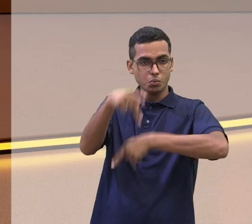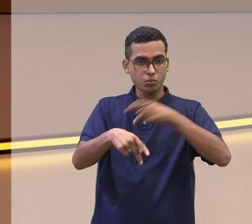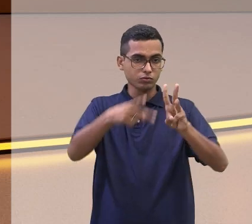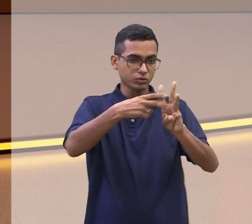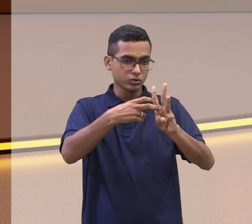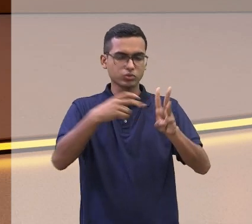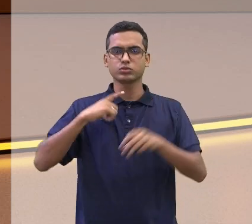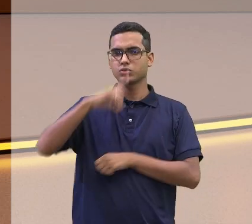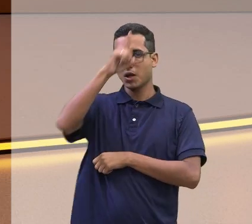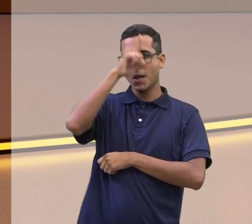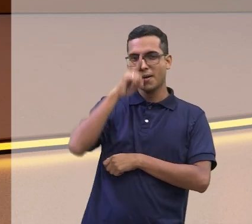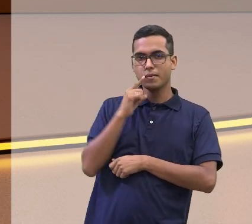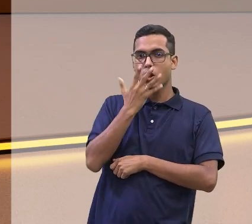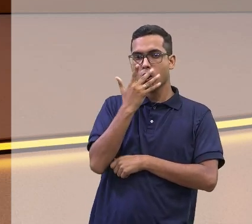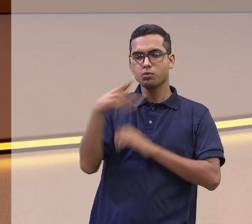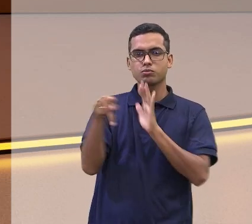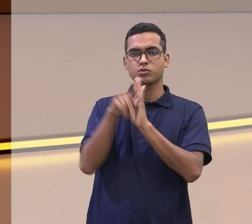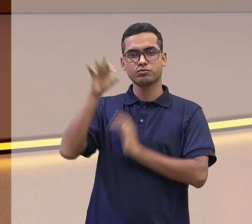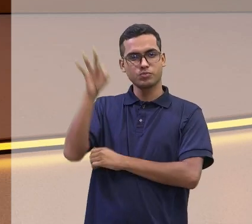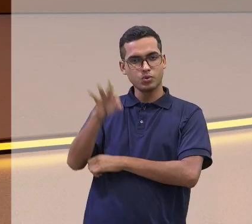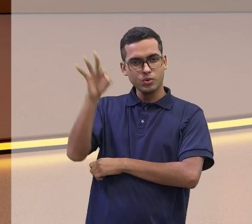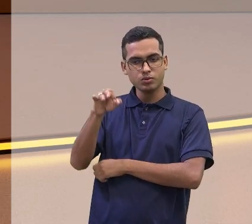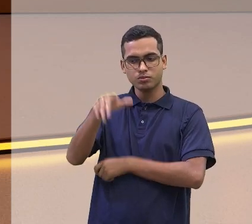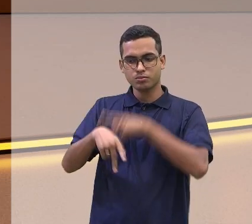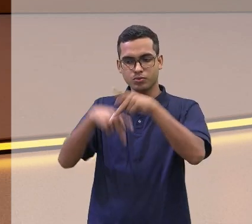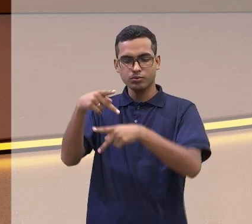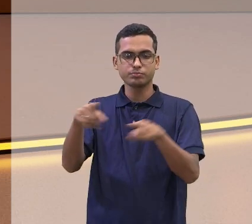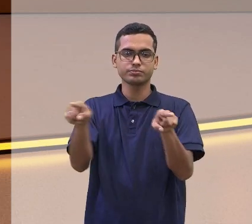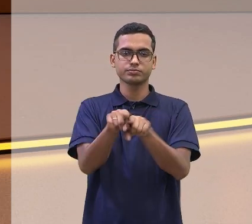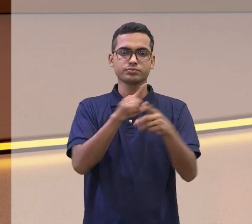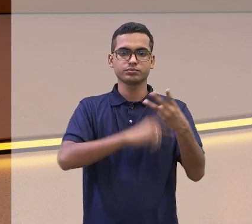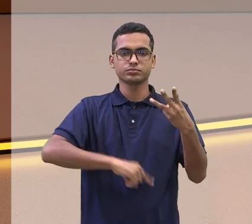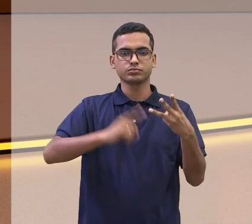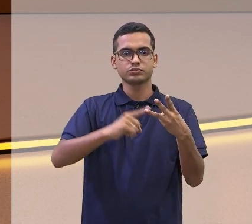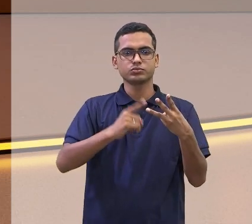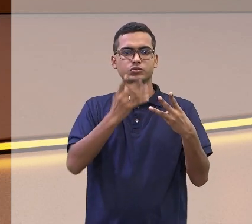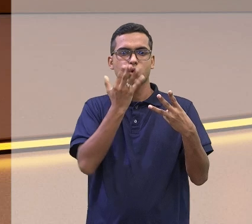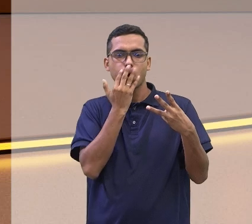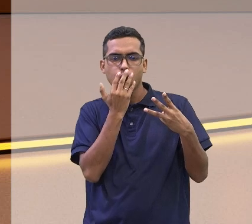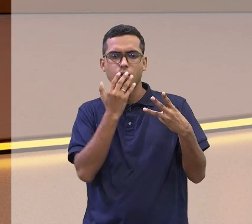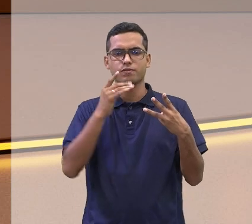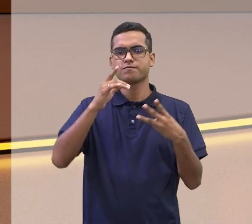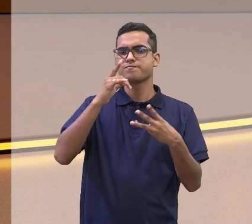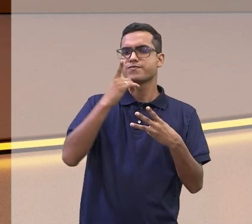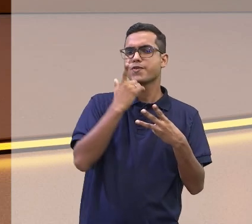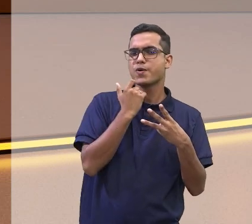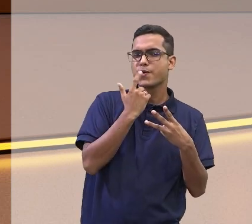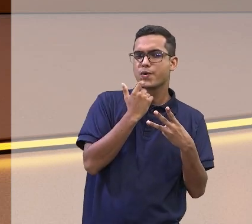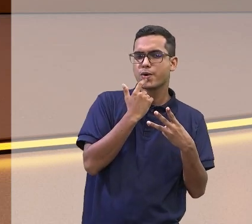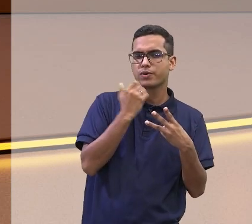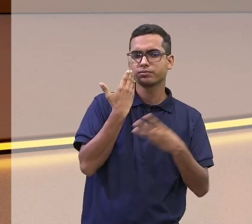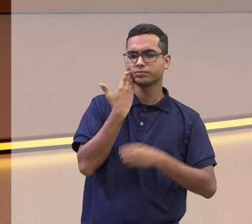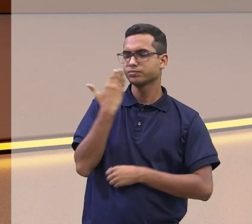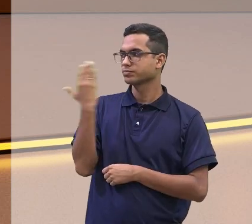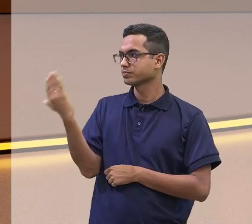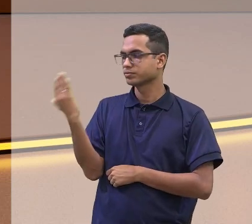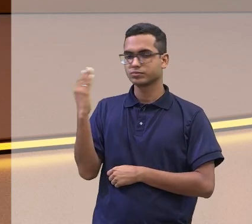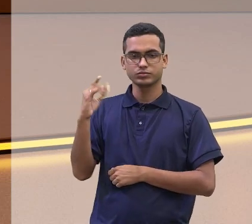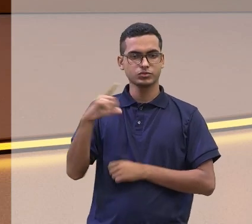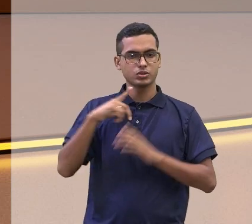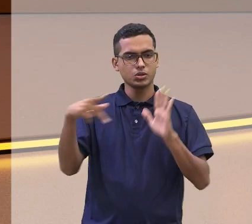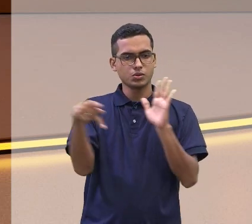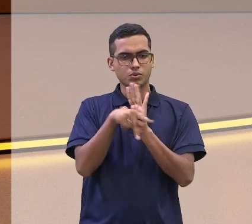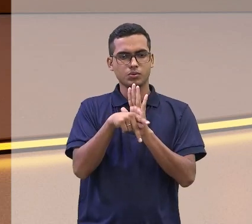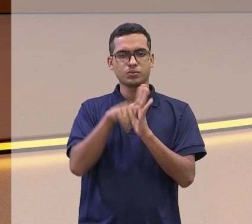toda essa área que foi marcada de vermelho, a gente vai ter as comunidades andinas,